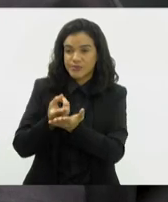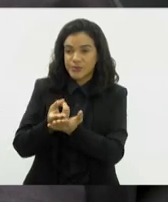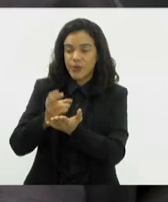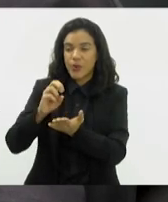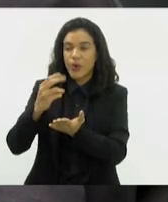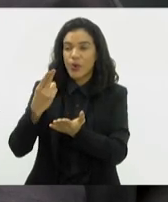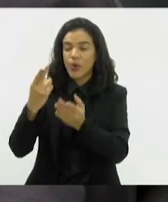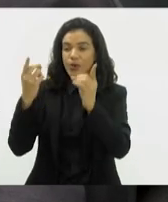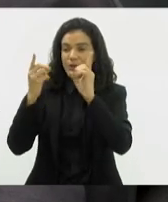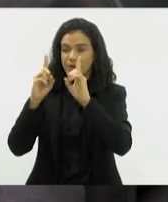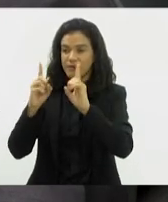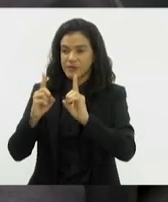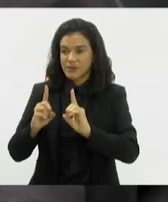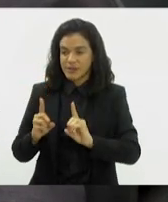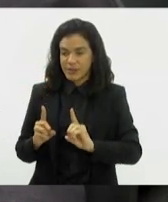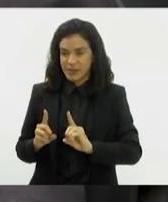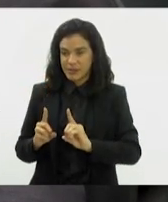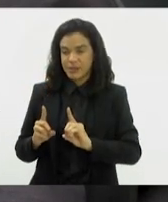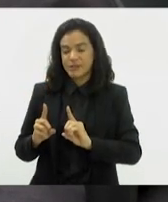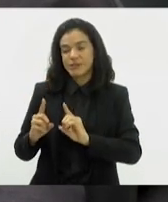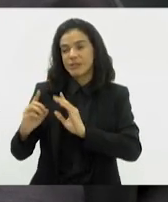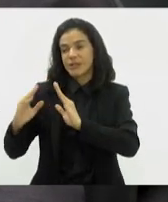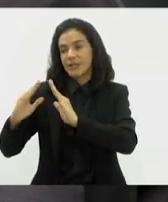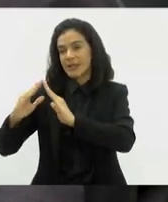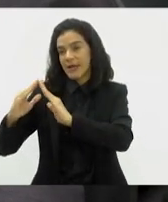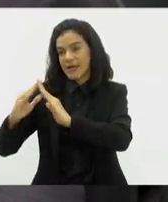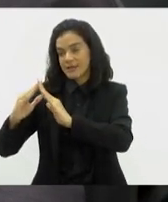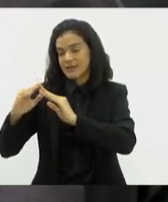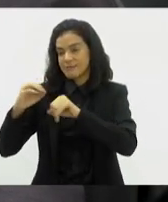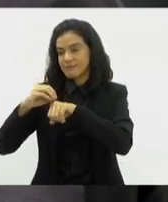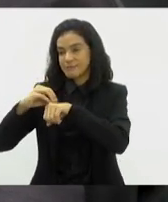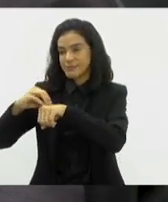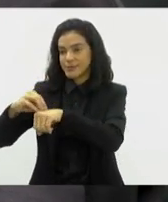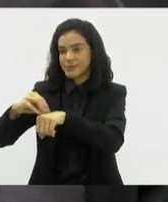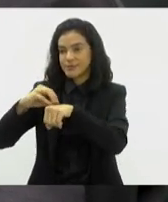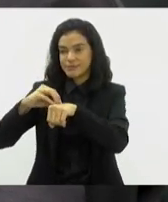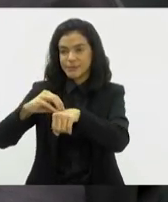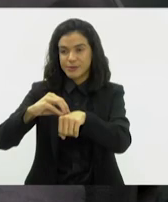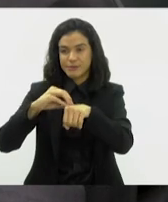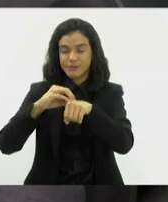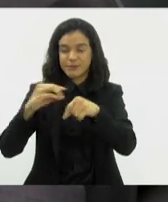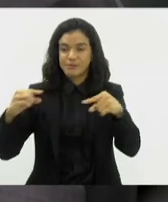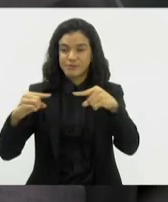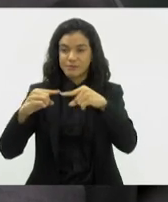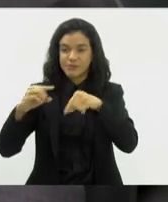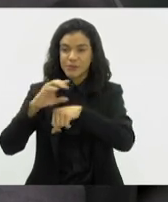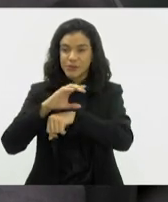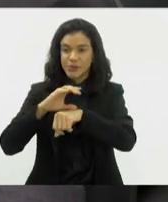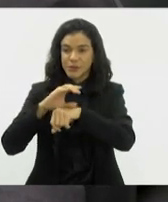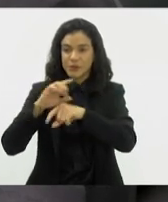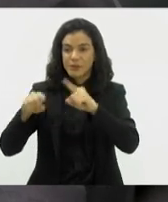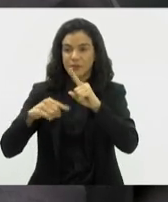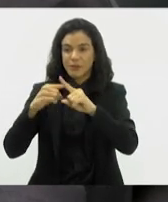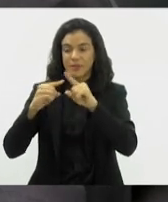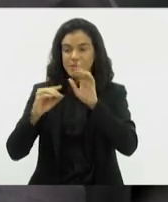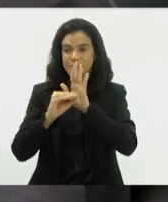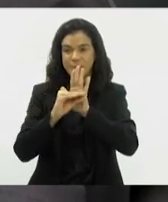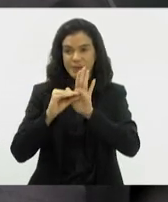de deficiência em suas residências. O parecer é pela constitucionalidade com